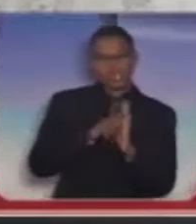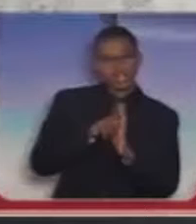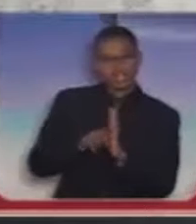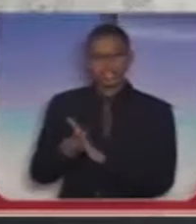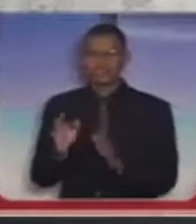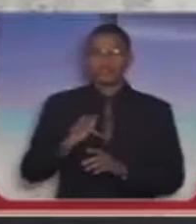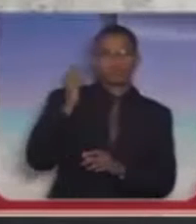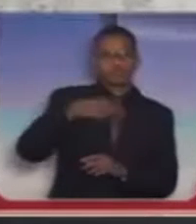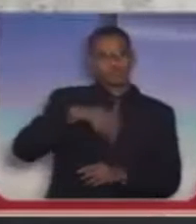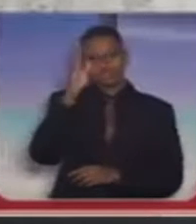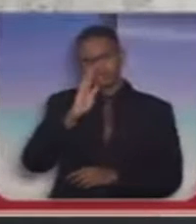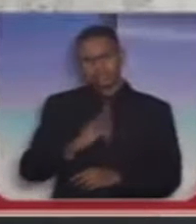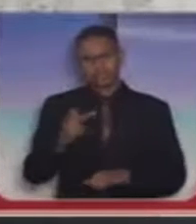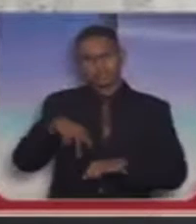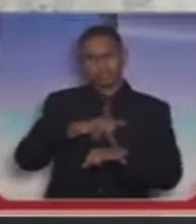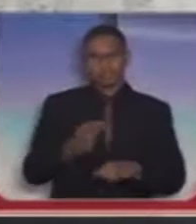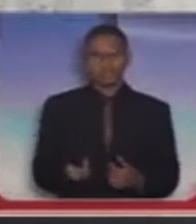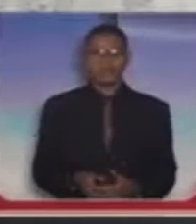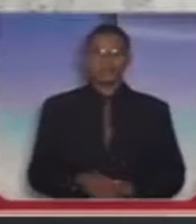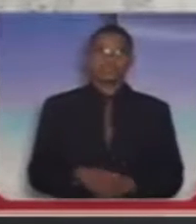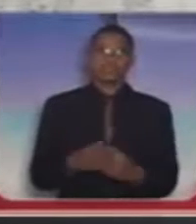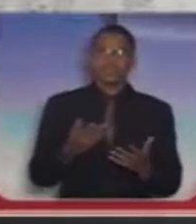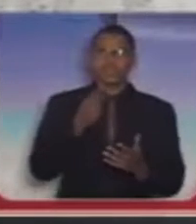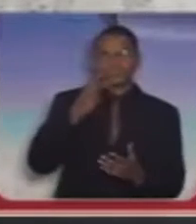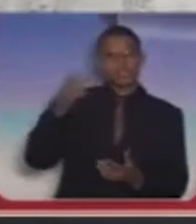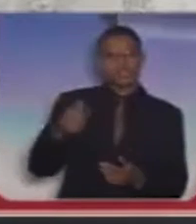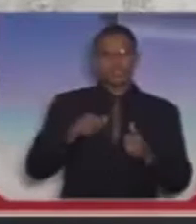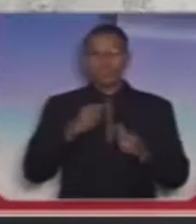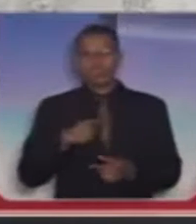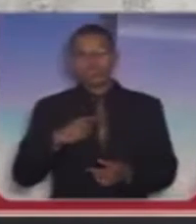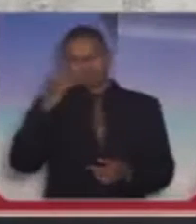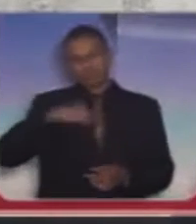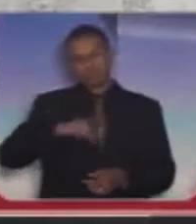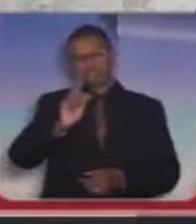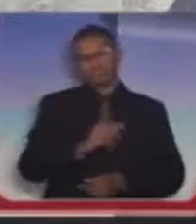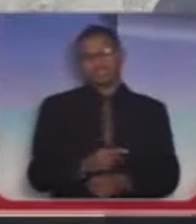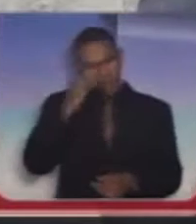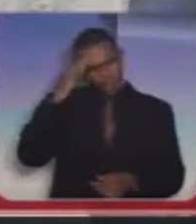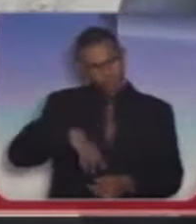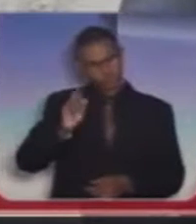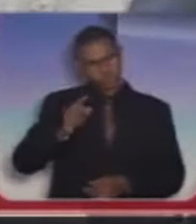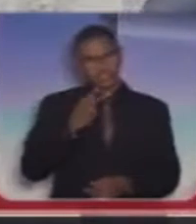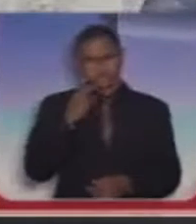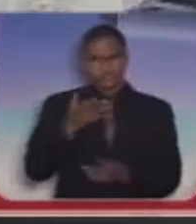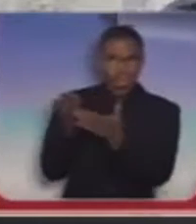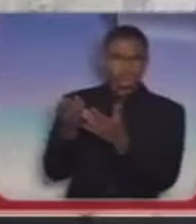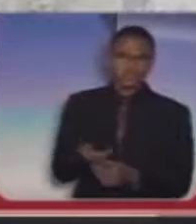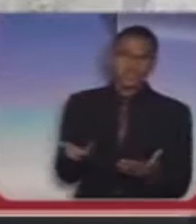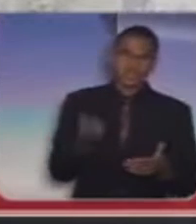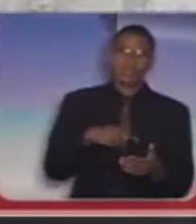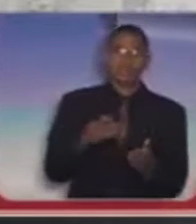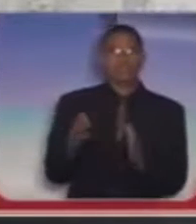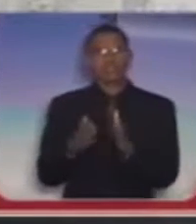que a presença da república esse cidadão disse hoje que não vai renunciar e o que vai acontecer a nós só resta